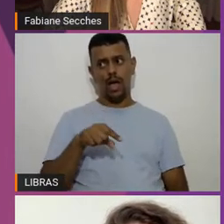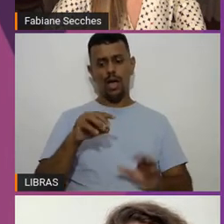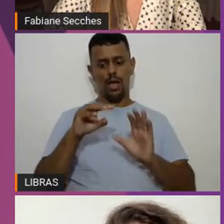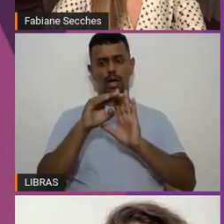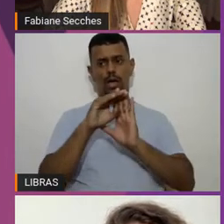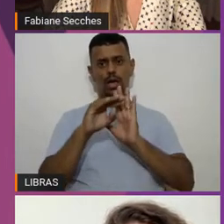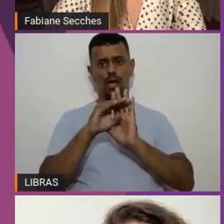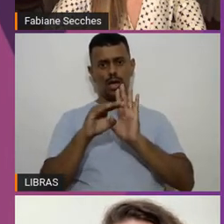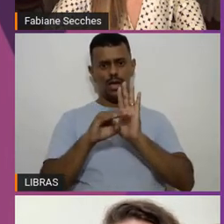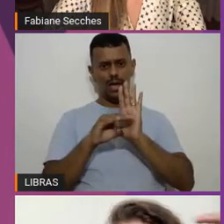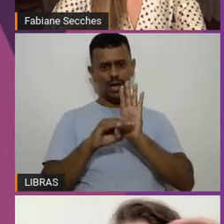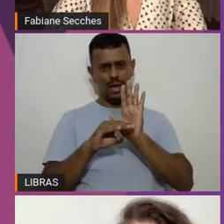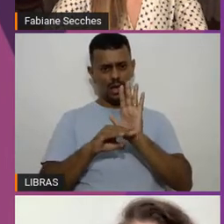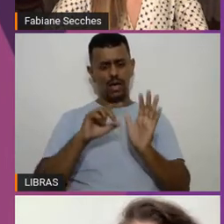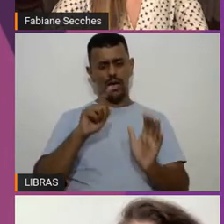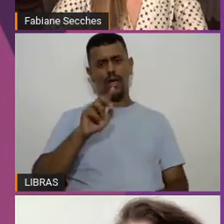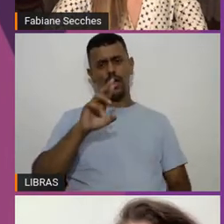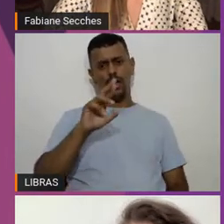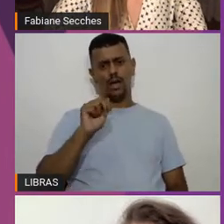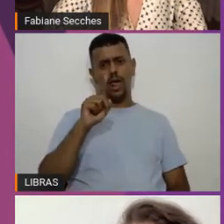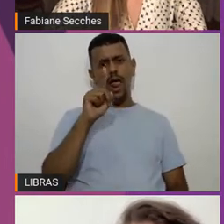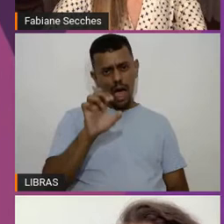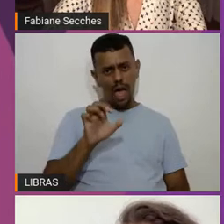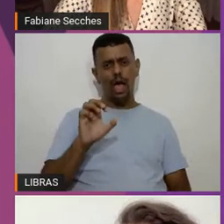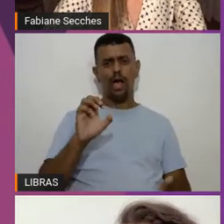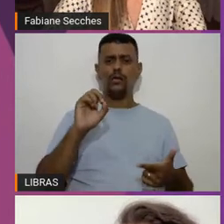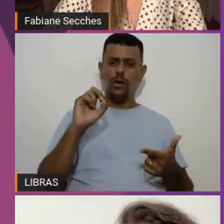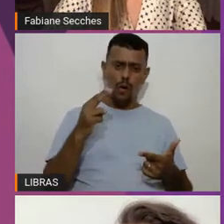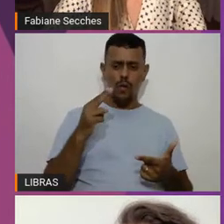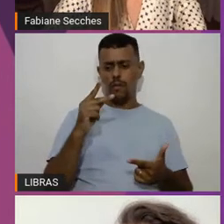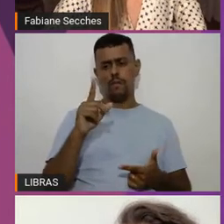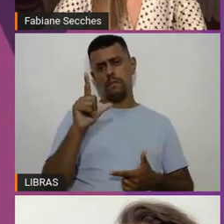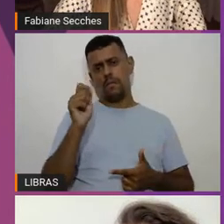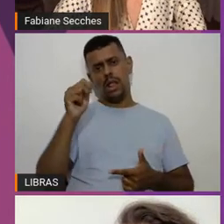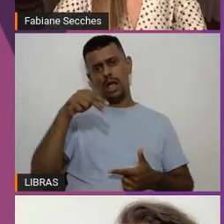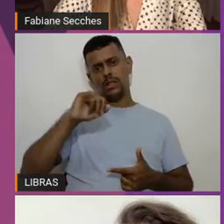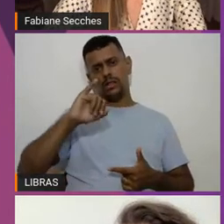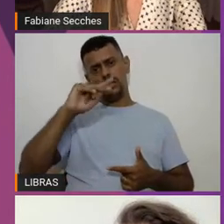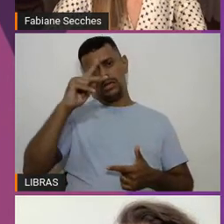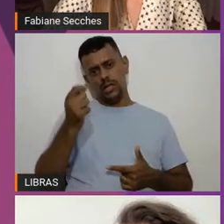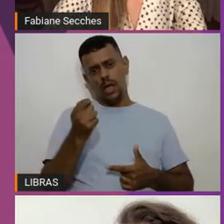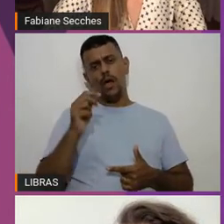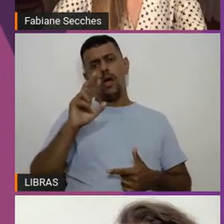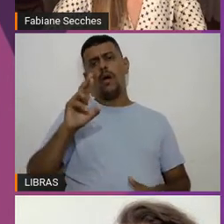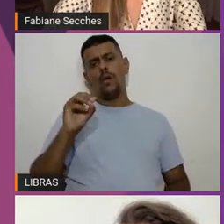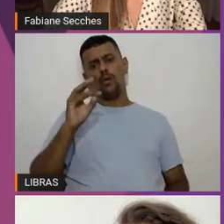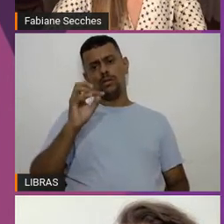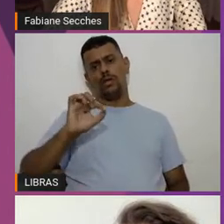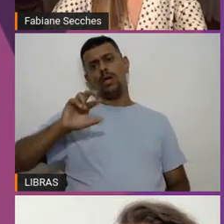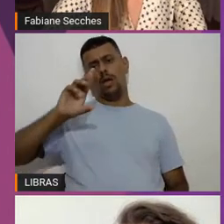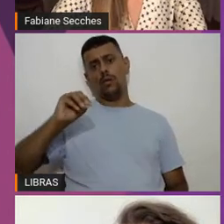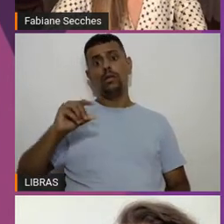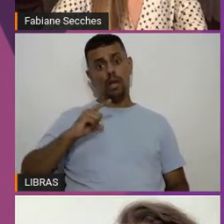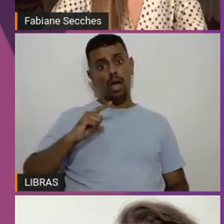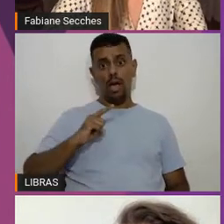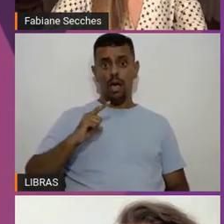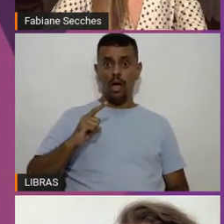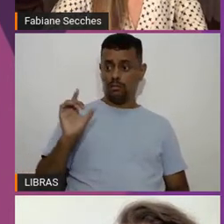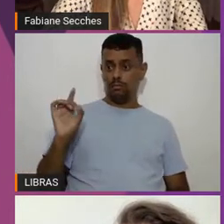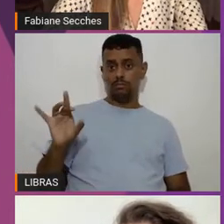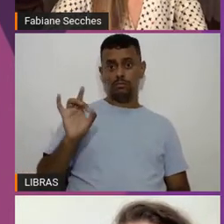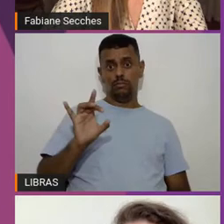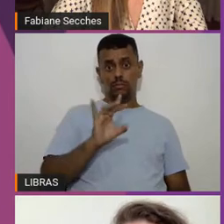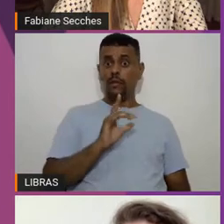agrade não sei lá para chama mais a gente no escritores que fazem isso né que tem